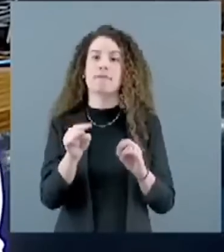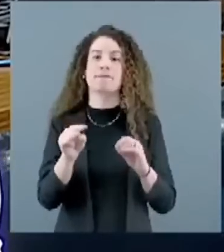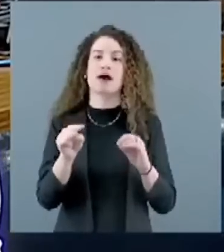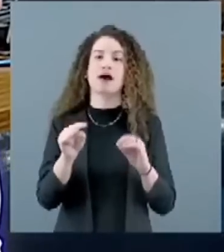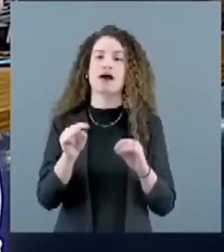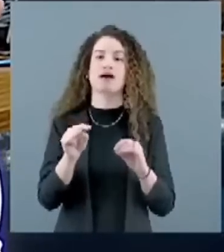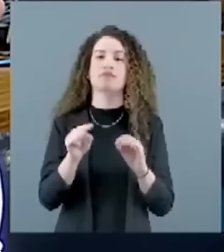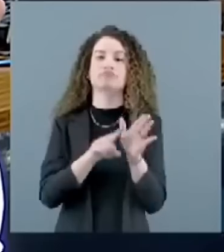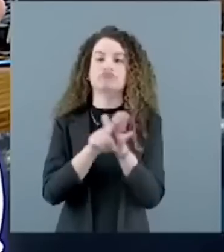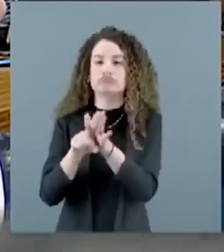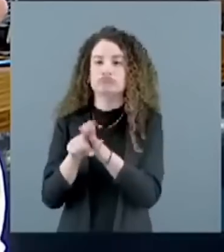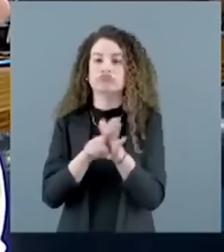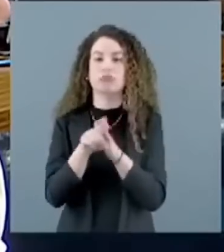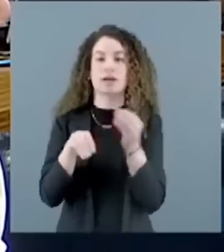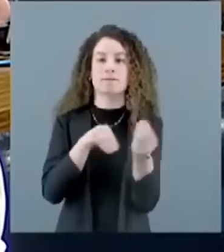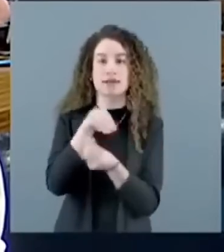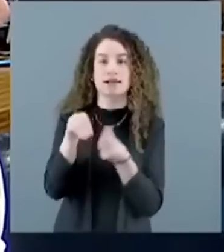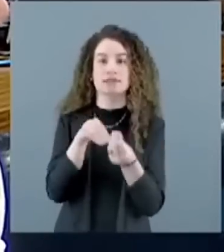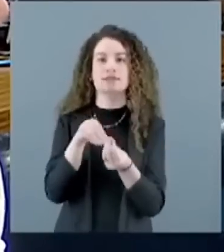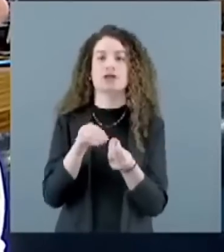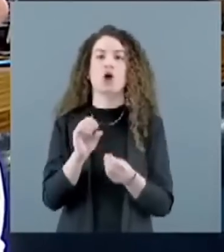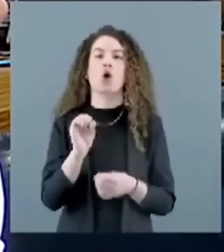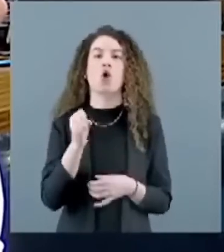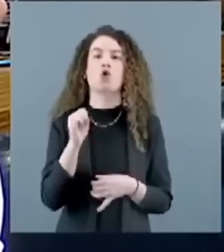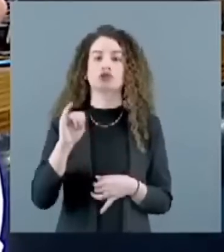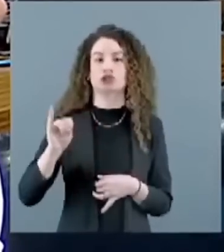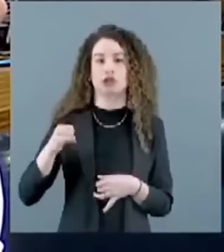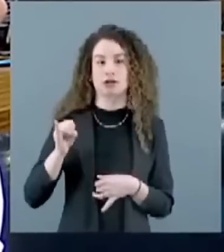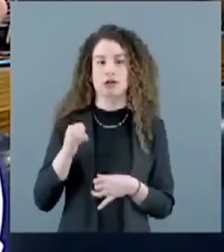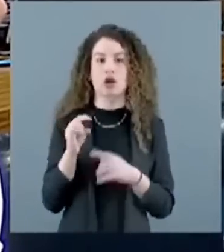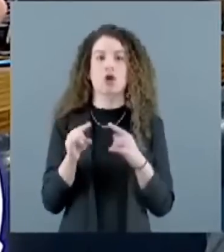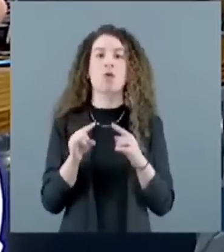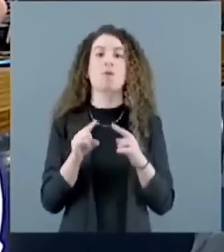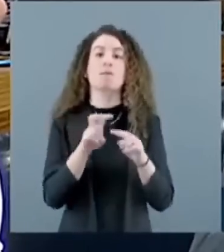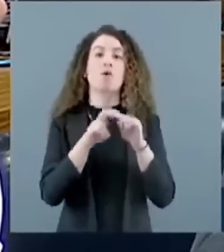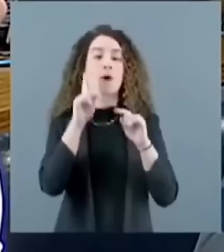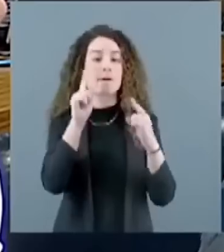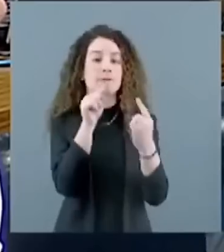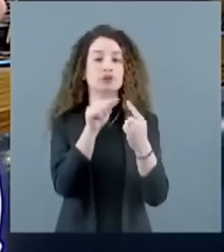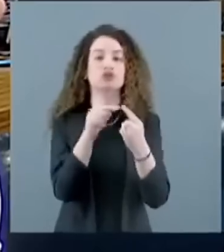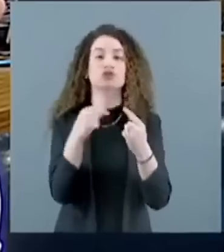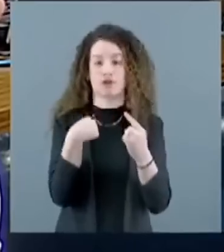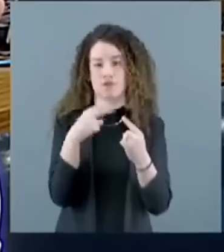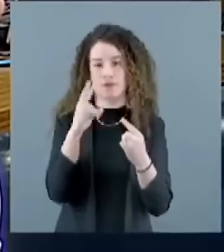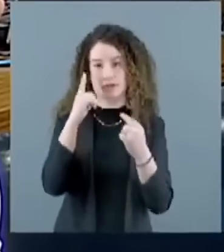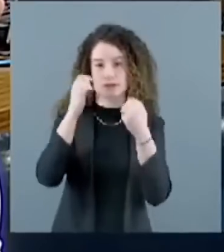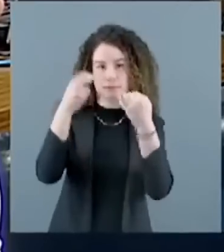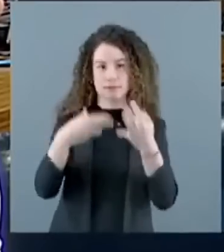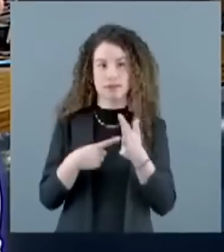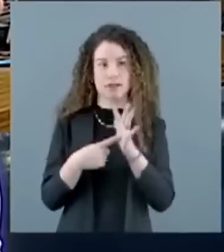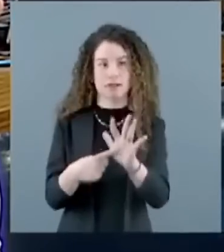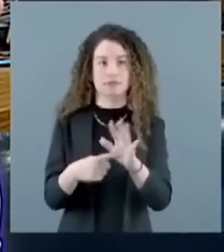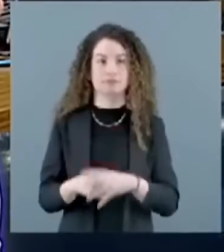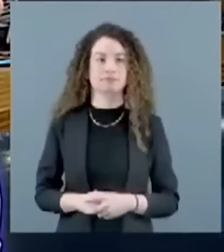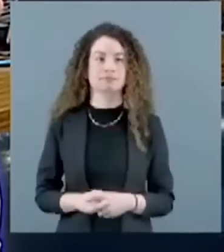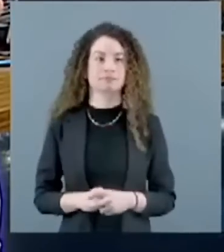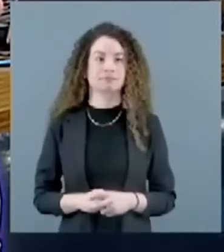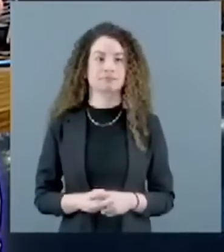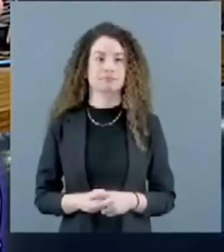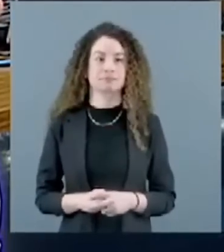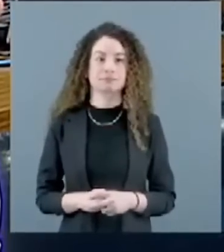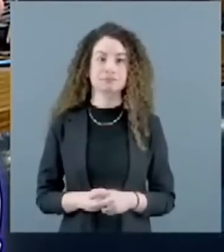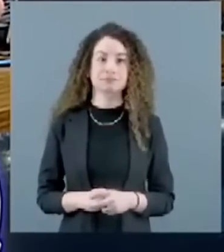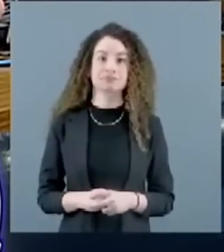dos atos golpistas de 8 de janeiro, pelos motivos que vou colocar a seguir. O